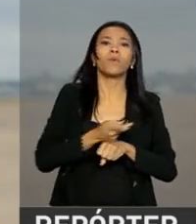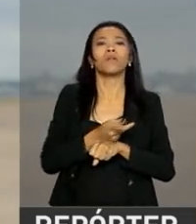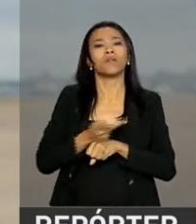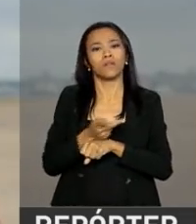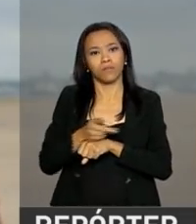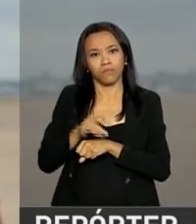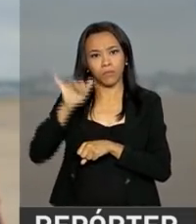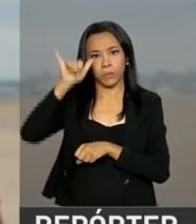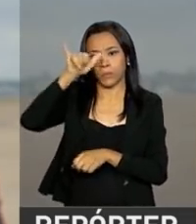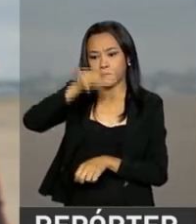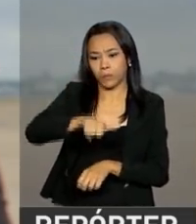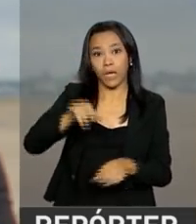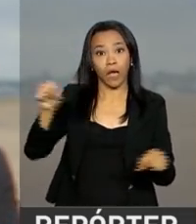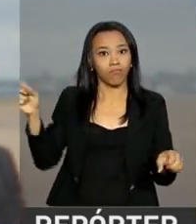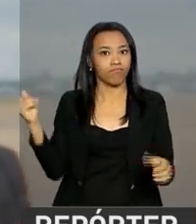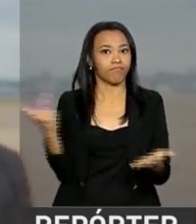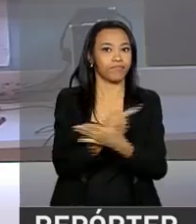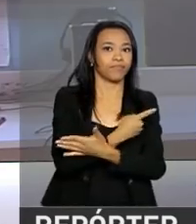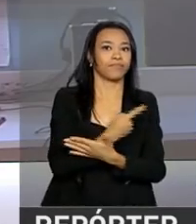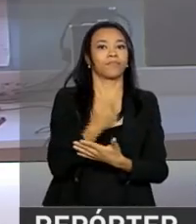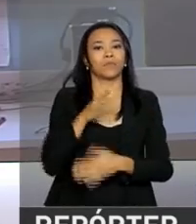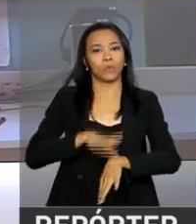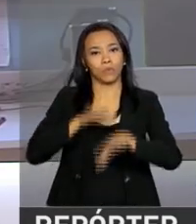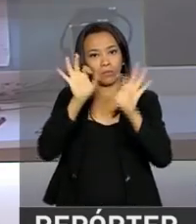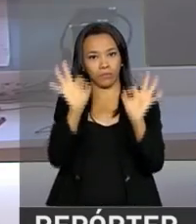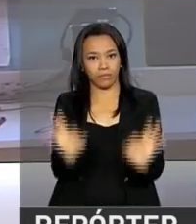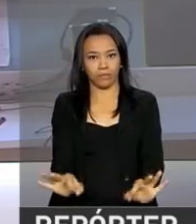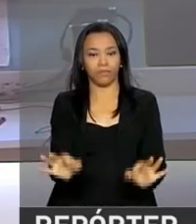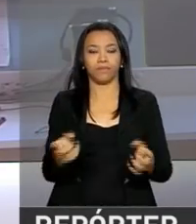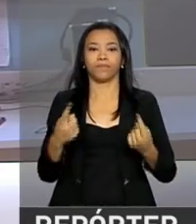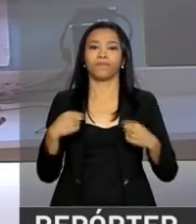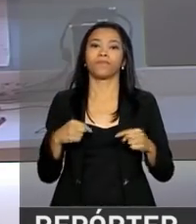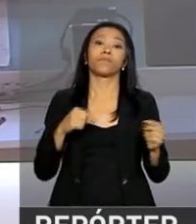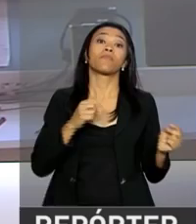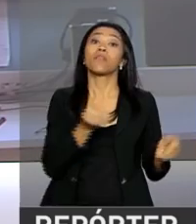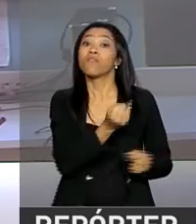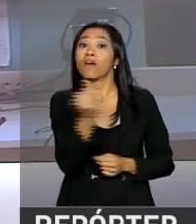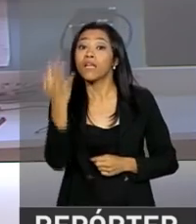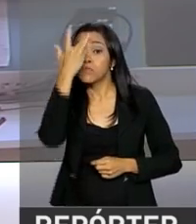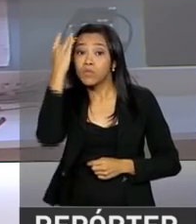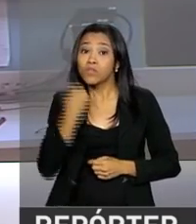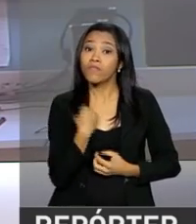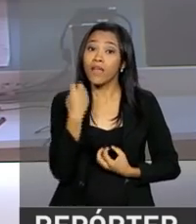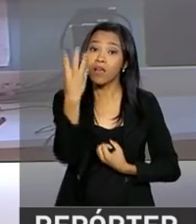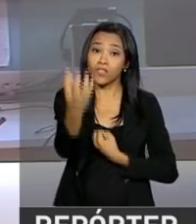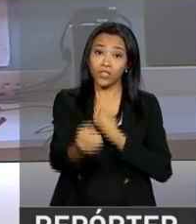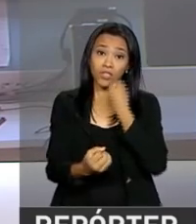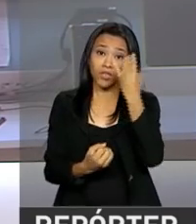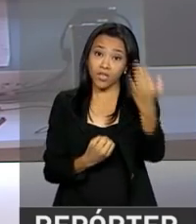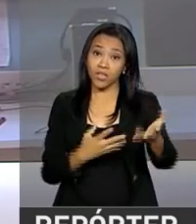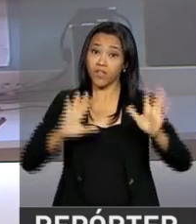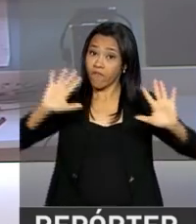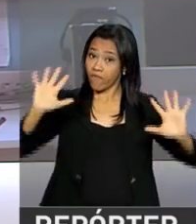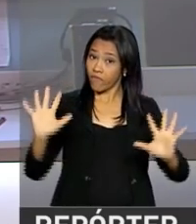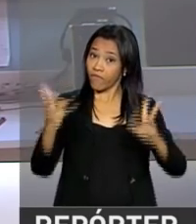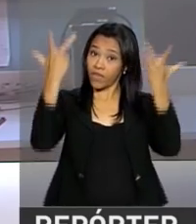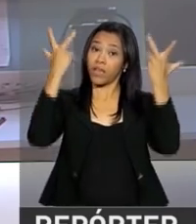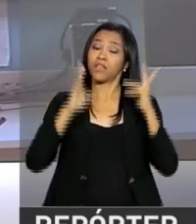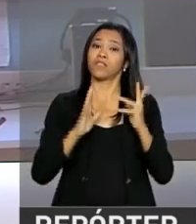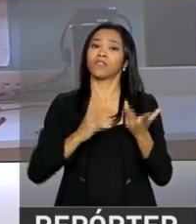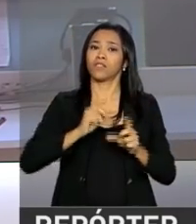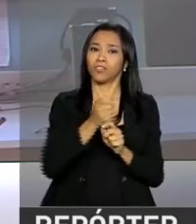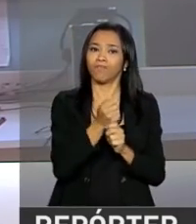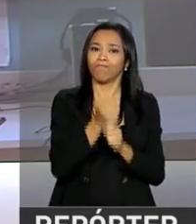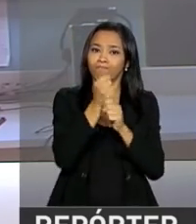tudo pudesse correr ao tempo e a hora muita gente já vai pegar a estrada para as festas de fim de ano e a polícia